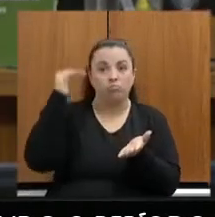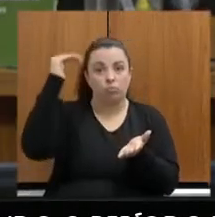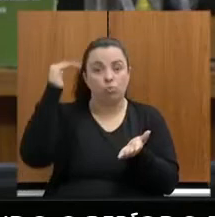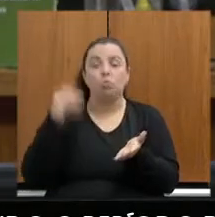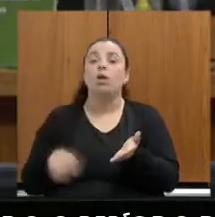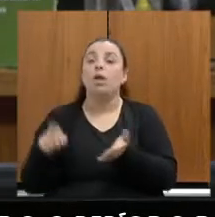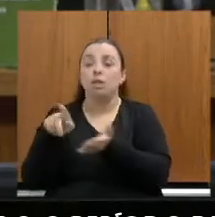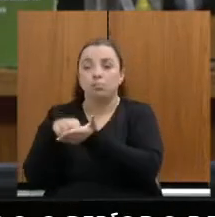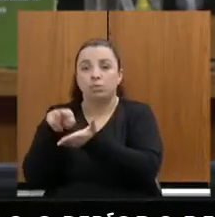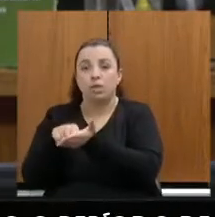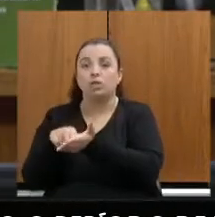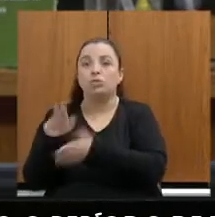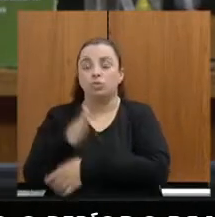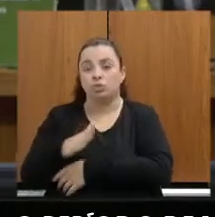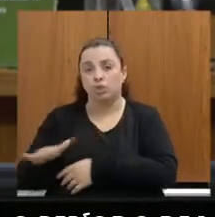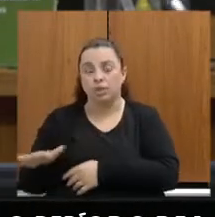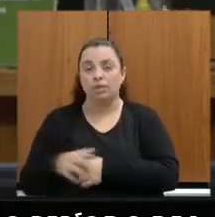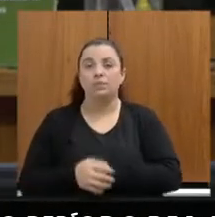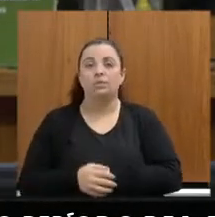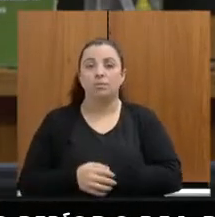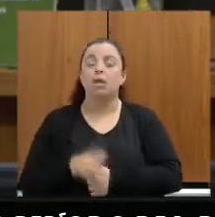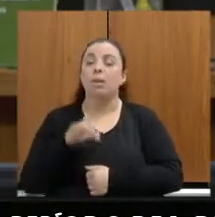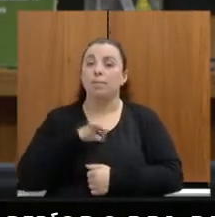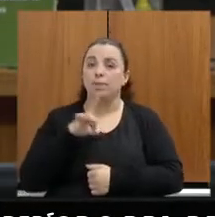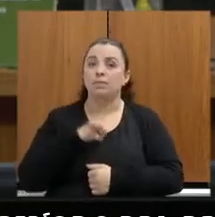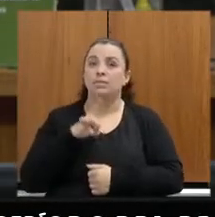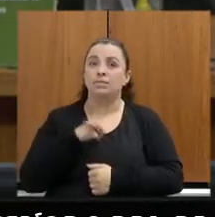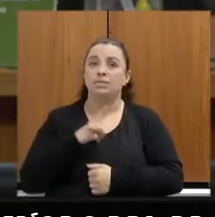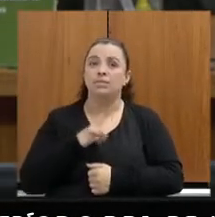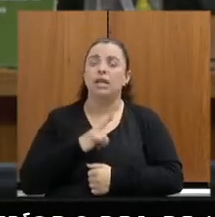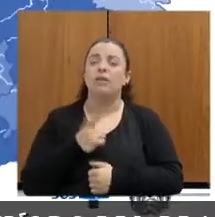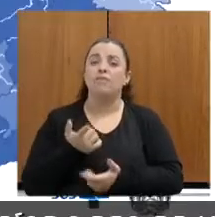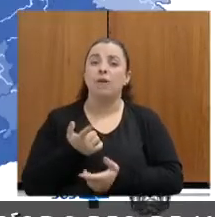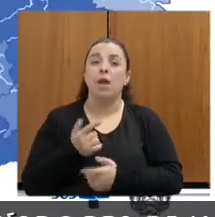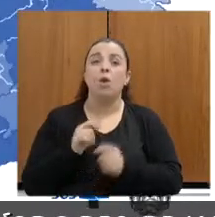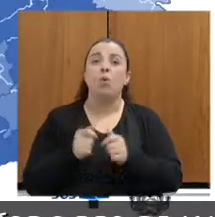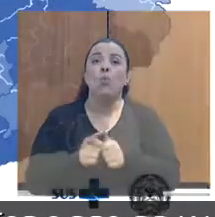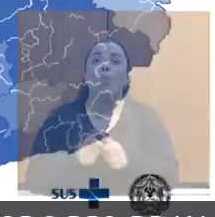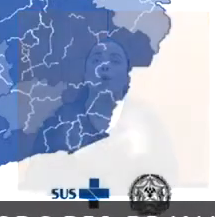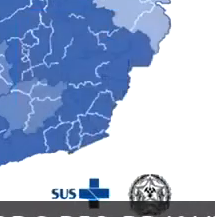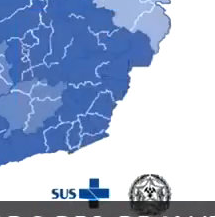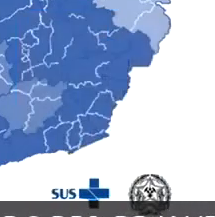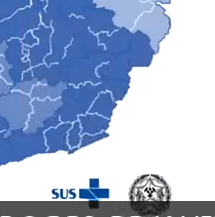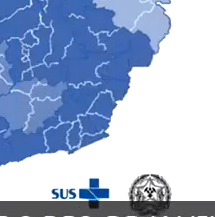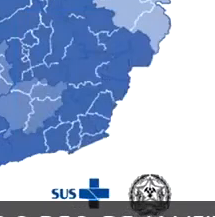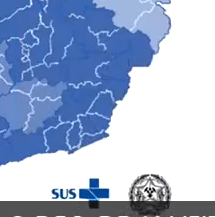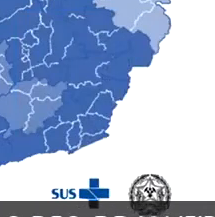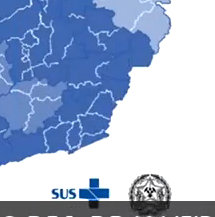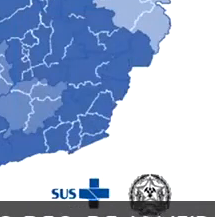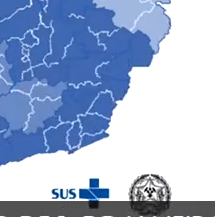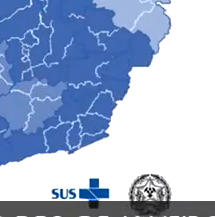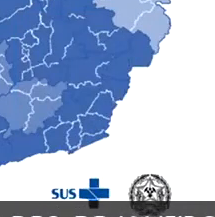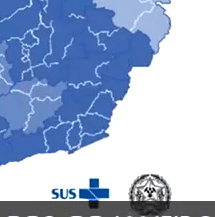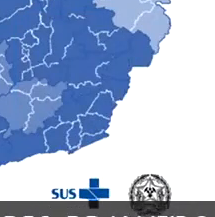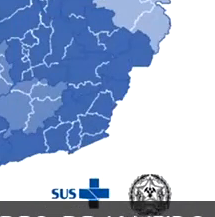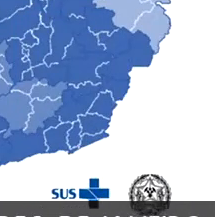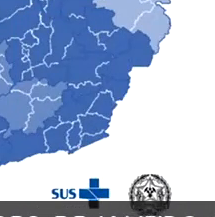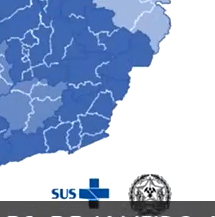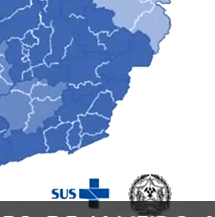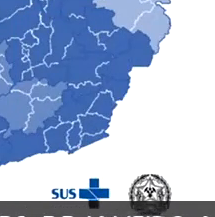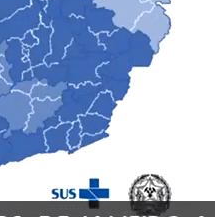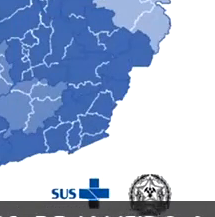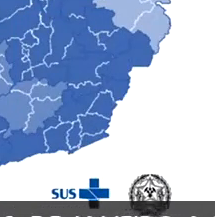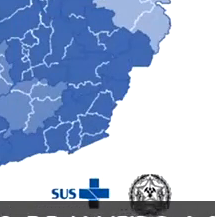leitos para cada 10 mil habitantes houve um escurecimento do mapa mostrando que a nossa rede está ainda mais robusta